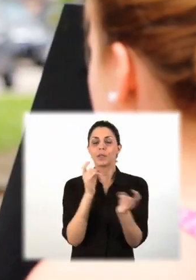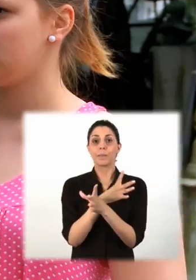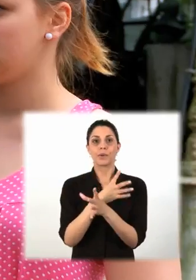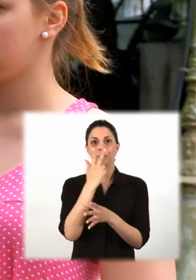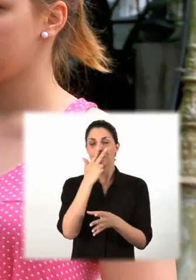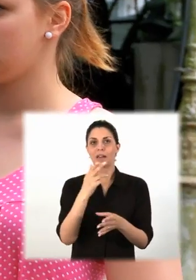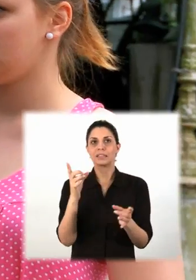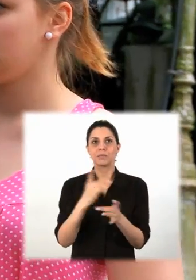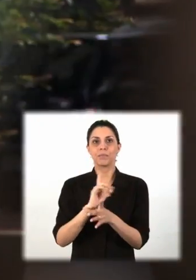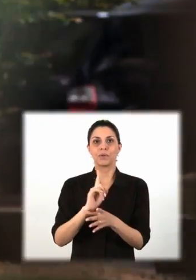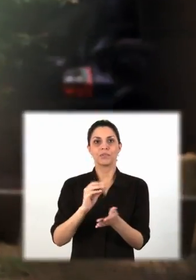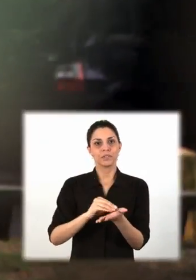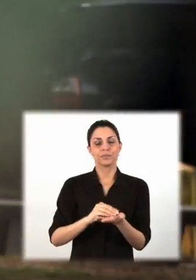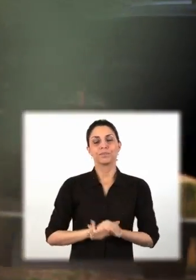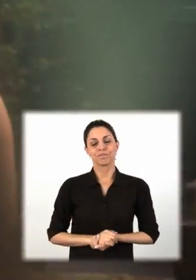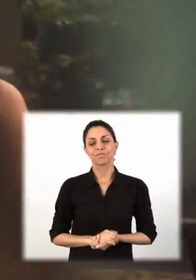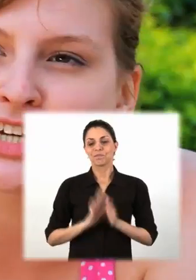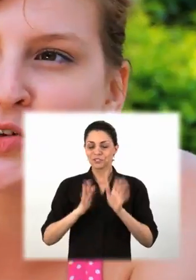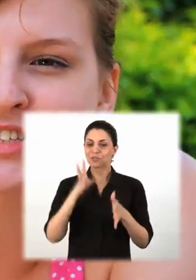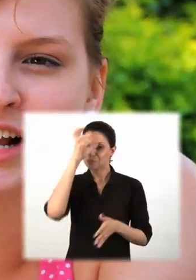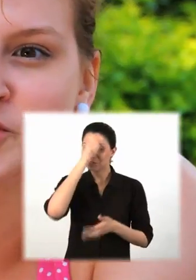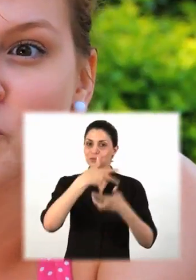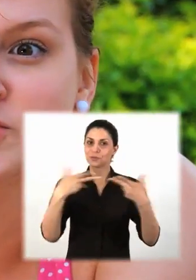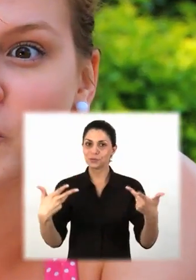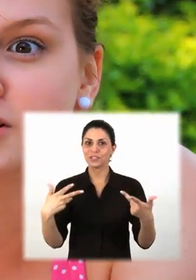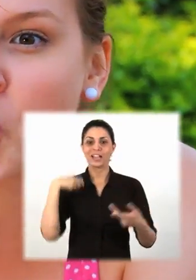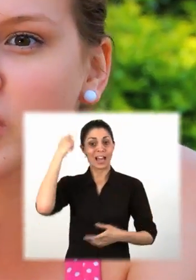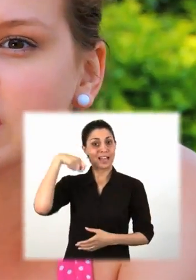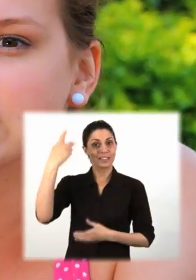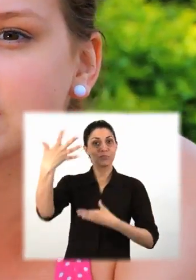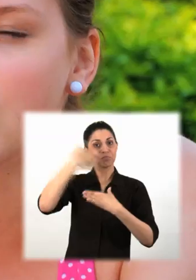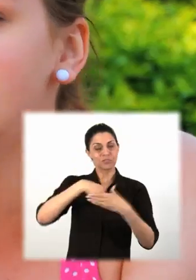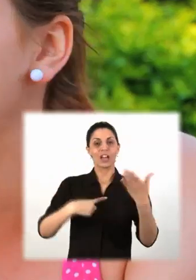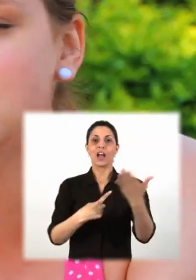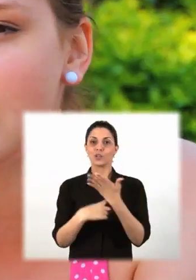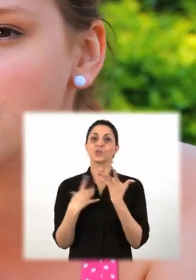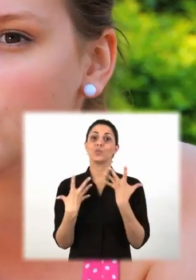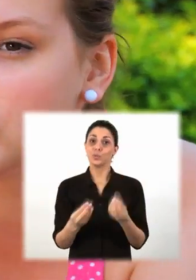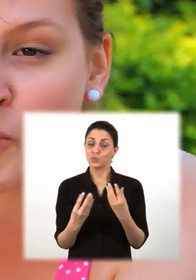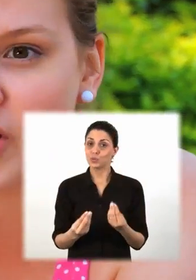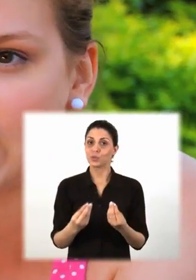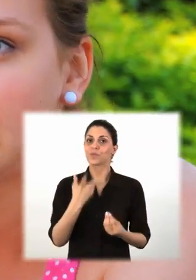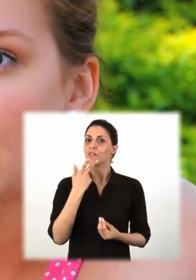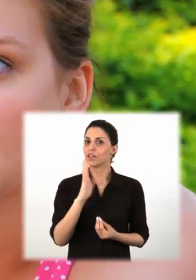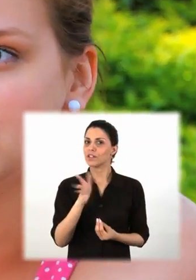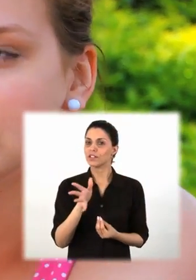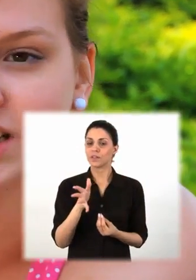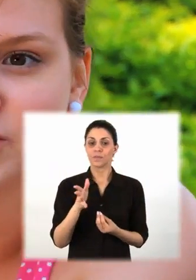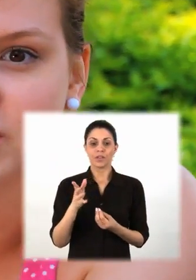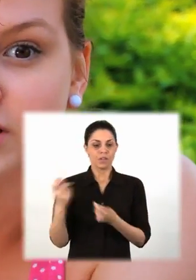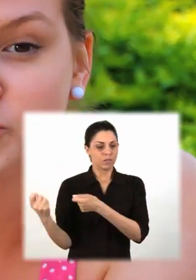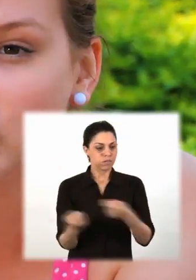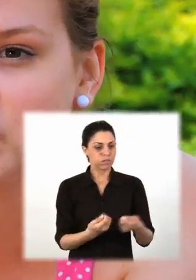resposta ela não tivesse findado ali. Já tô sacando algumas coisas como atriz que vai me auxiliar e muito. Como eu falei, acho que